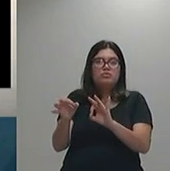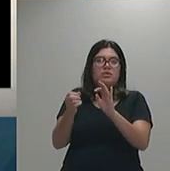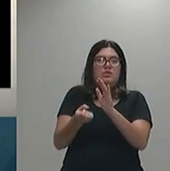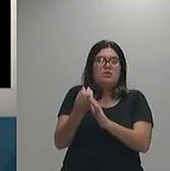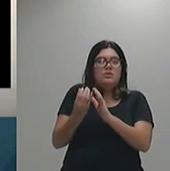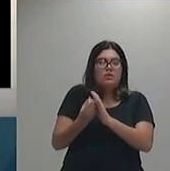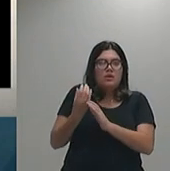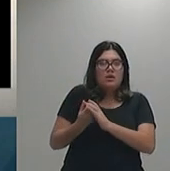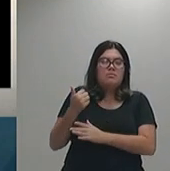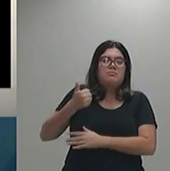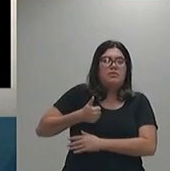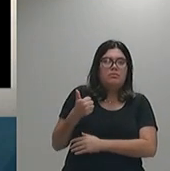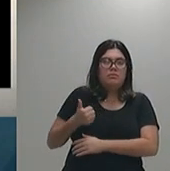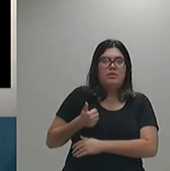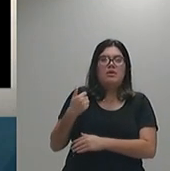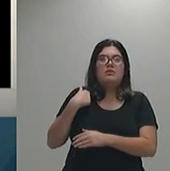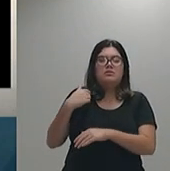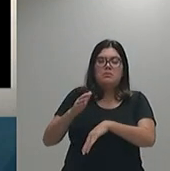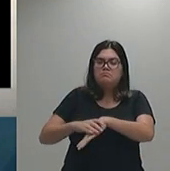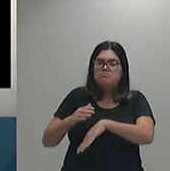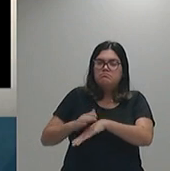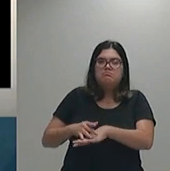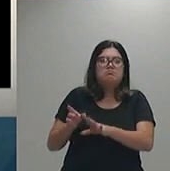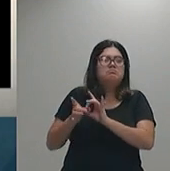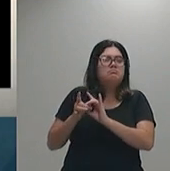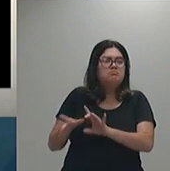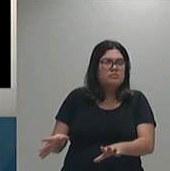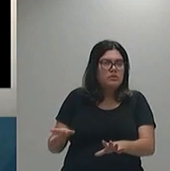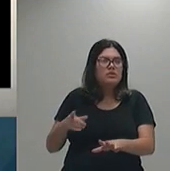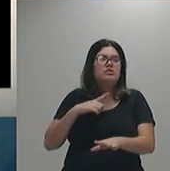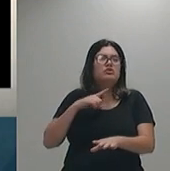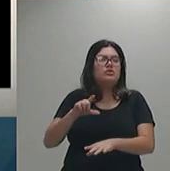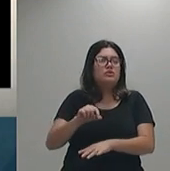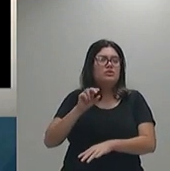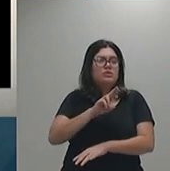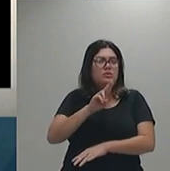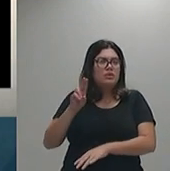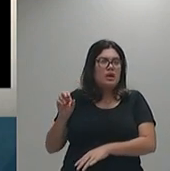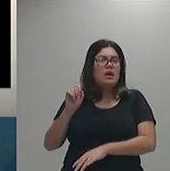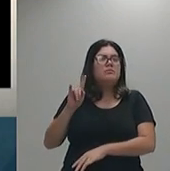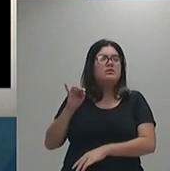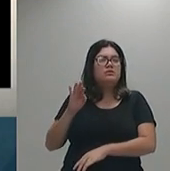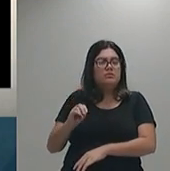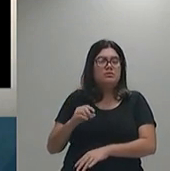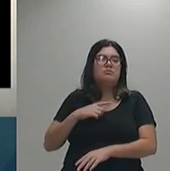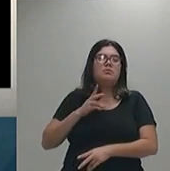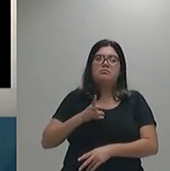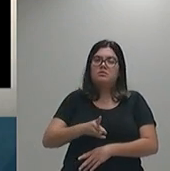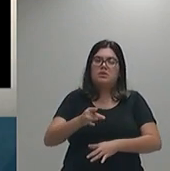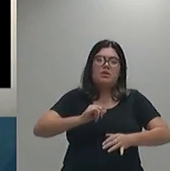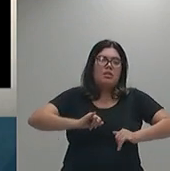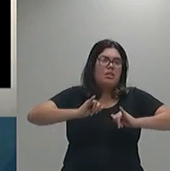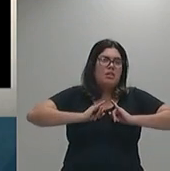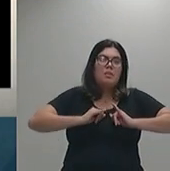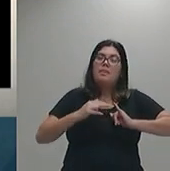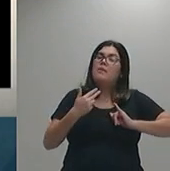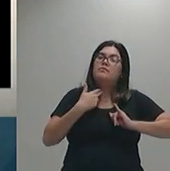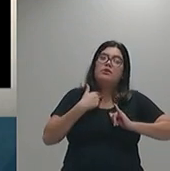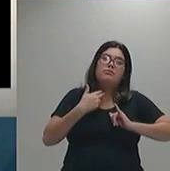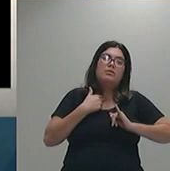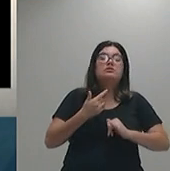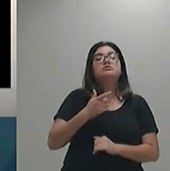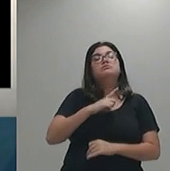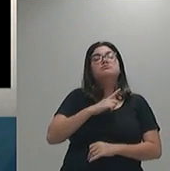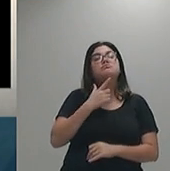tendo aberto não de nomear árbitro e optado por permanecer inerte não pode ela Pretender buscar o